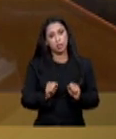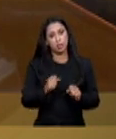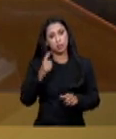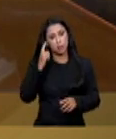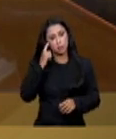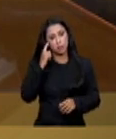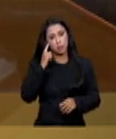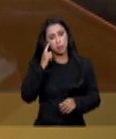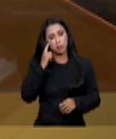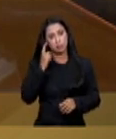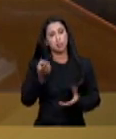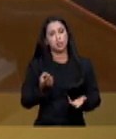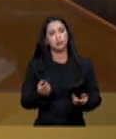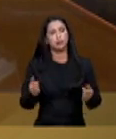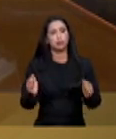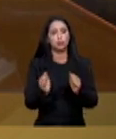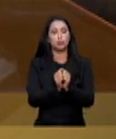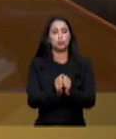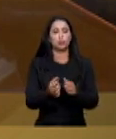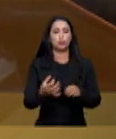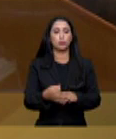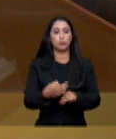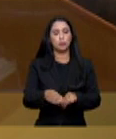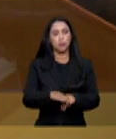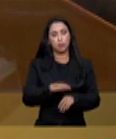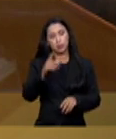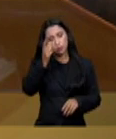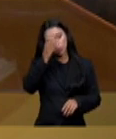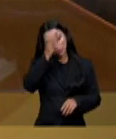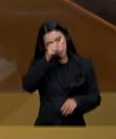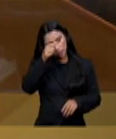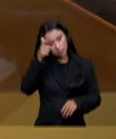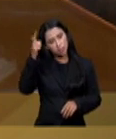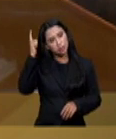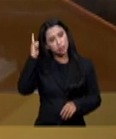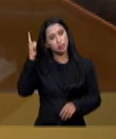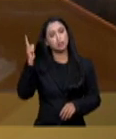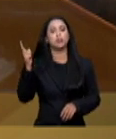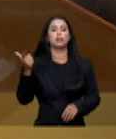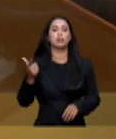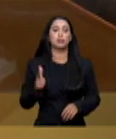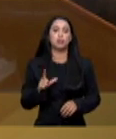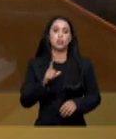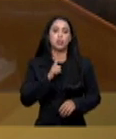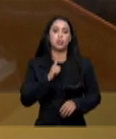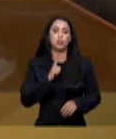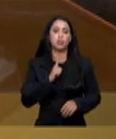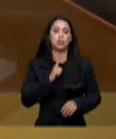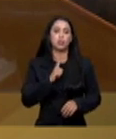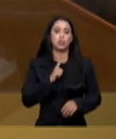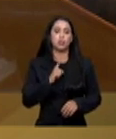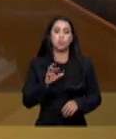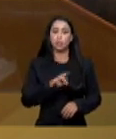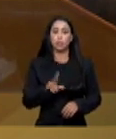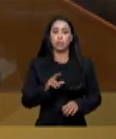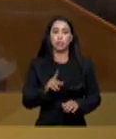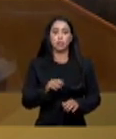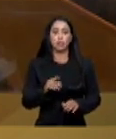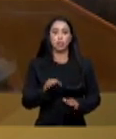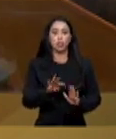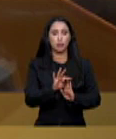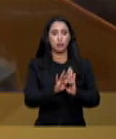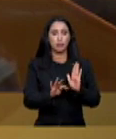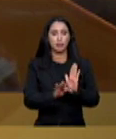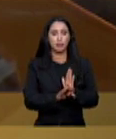aderido ao voto do ministro Alexandre apenas trazendo essa questão em sede do interdicto e não ter feito interpretação conforme. Ainda dá